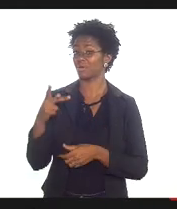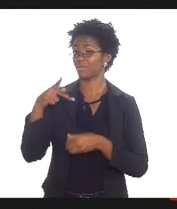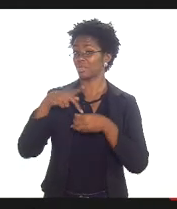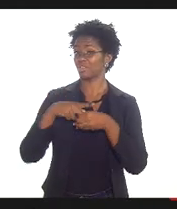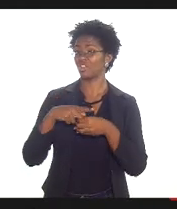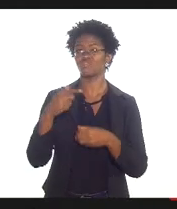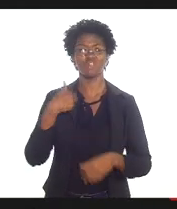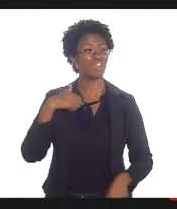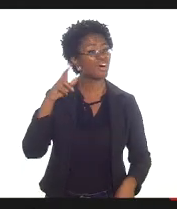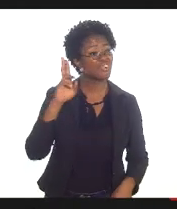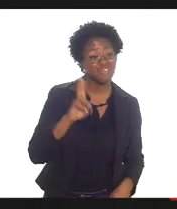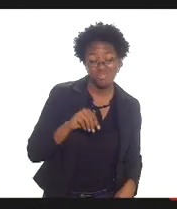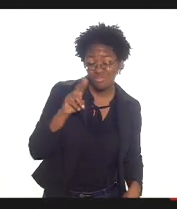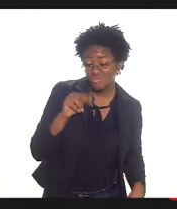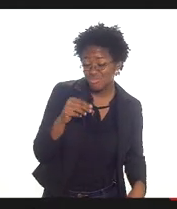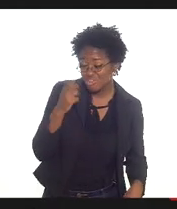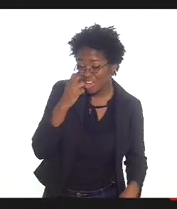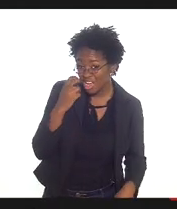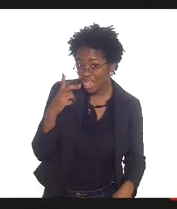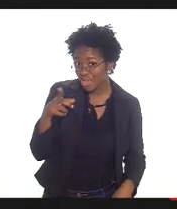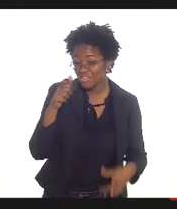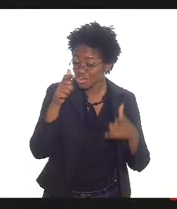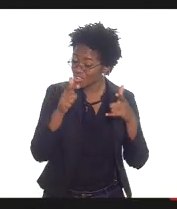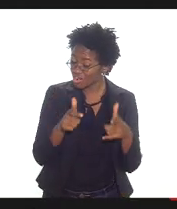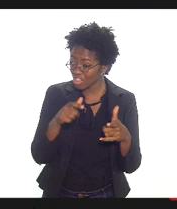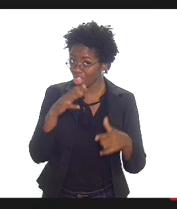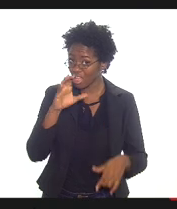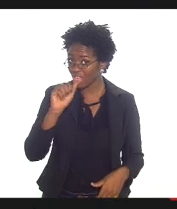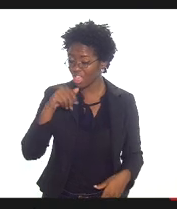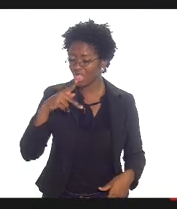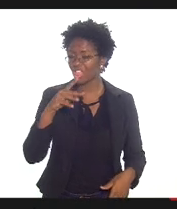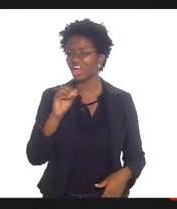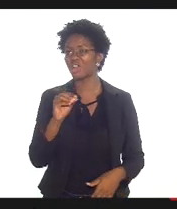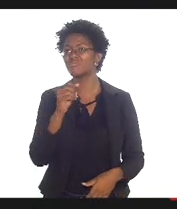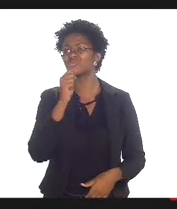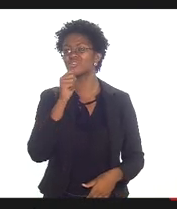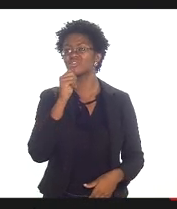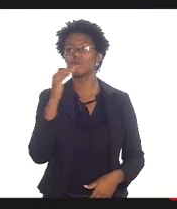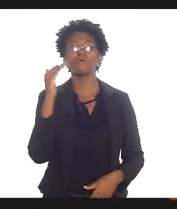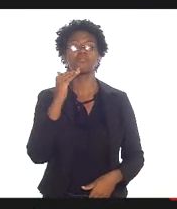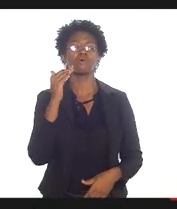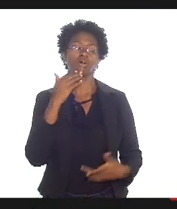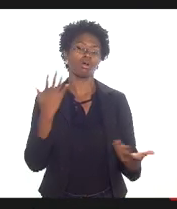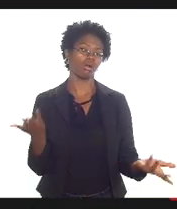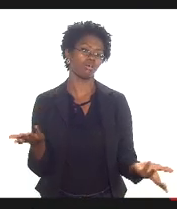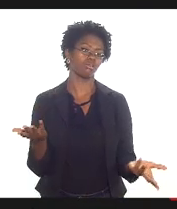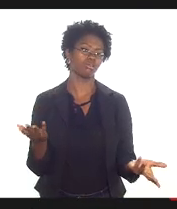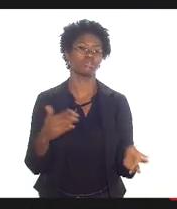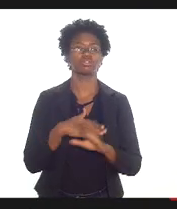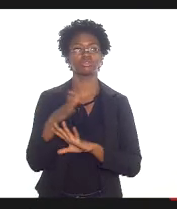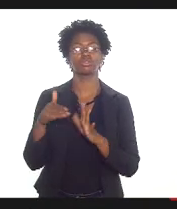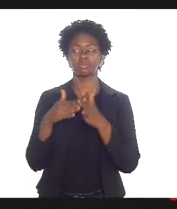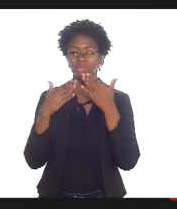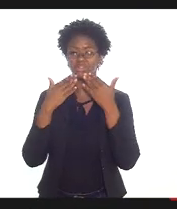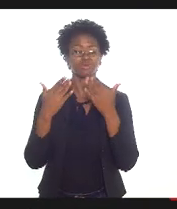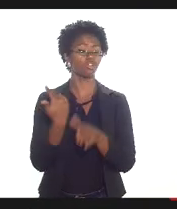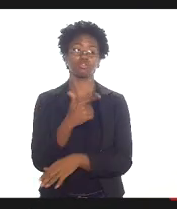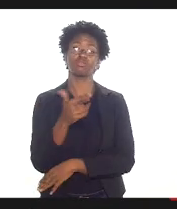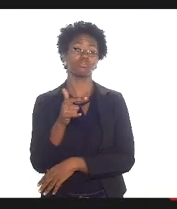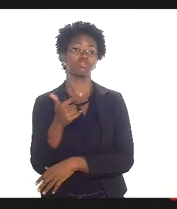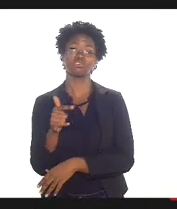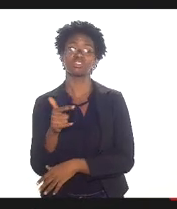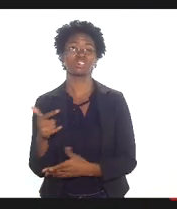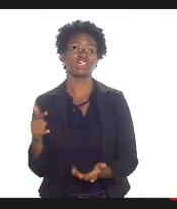campo sem falhas. Nenhum deles, em qualquer lugar do mundo. Tudo que me foi apresentado, nunca houve um campo